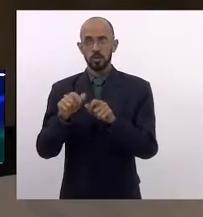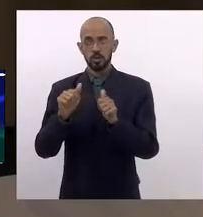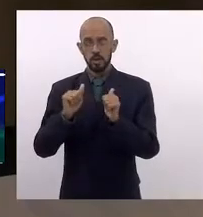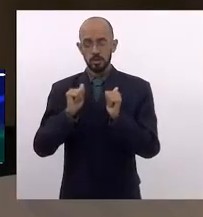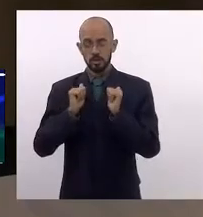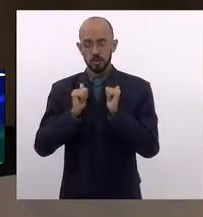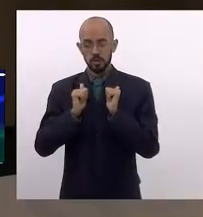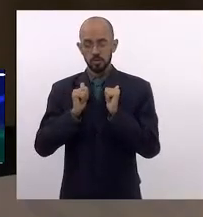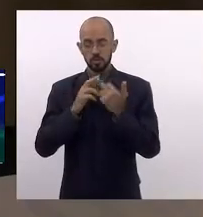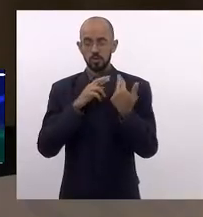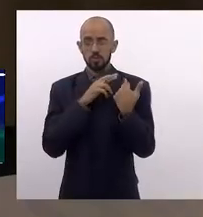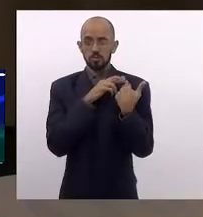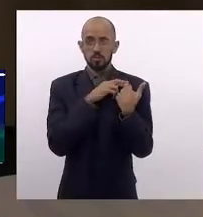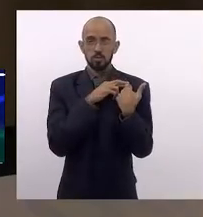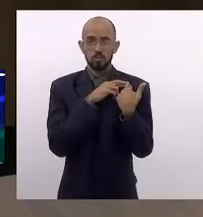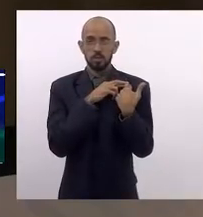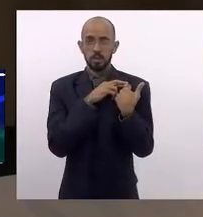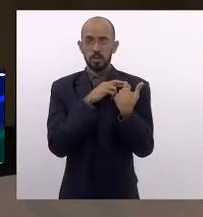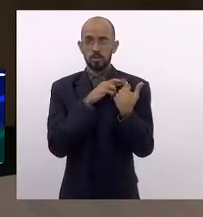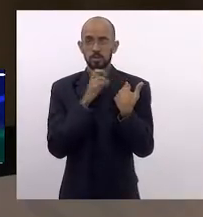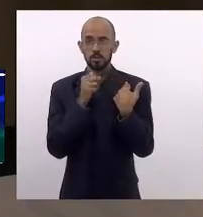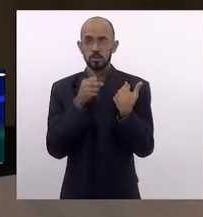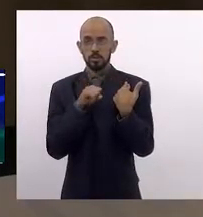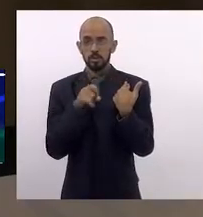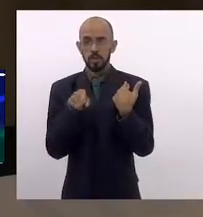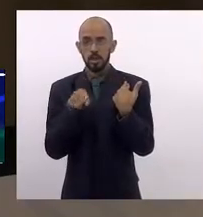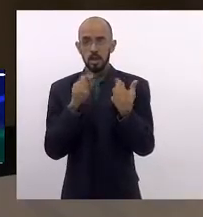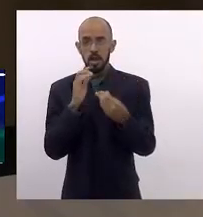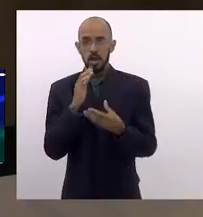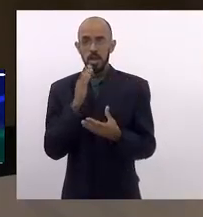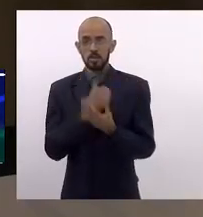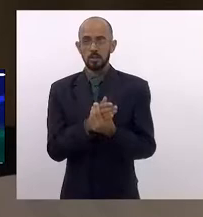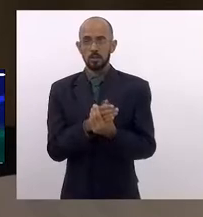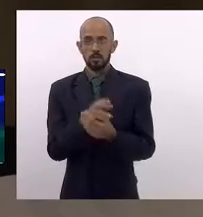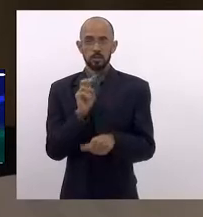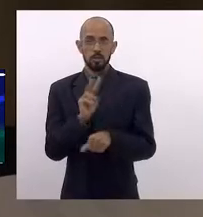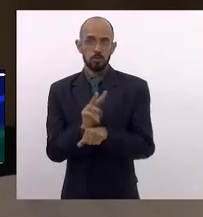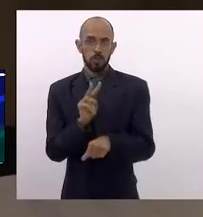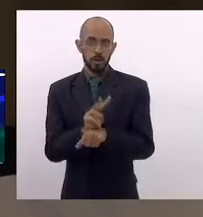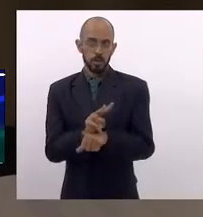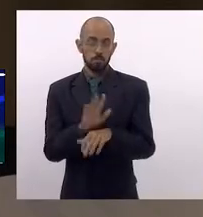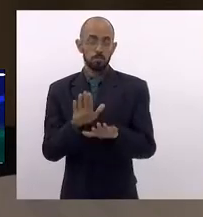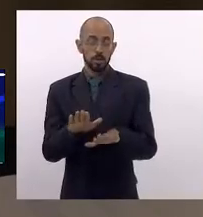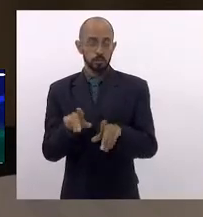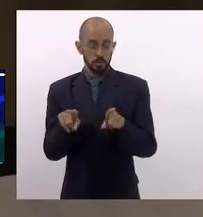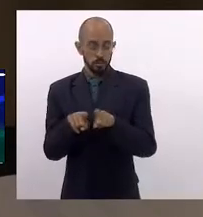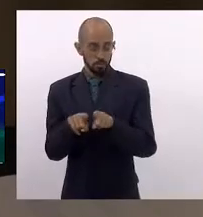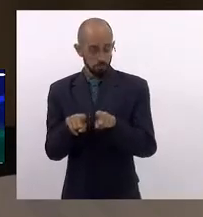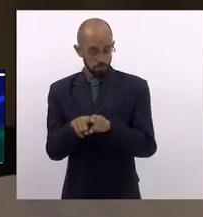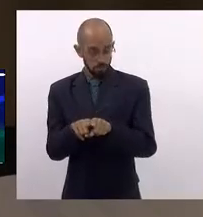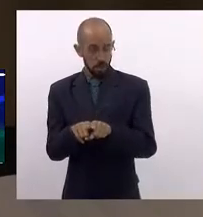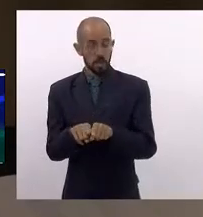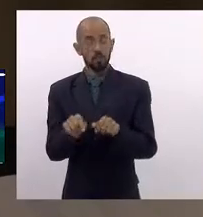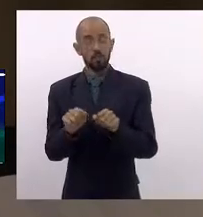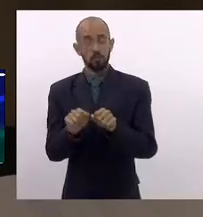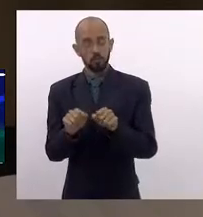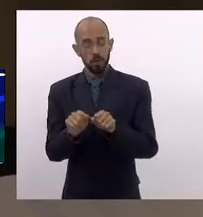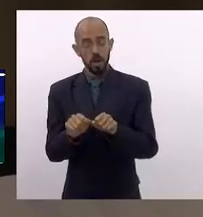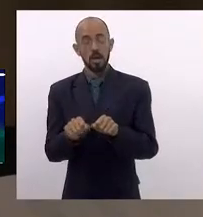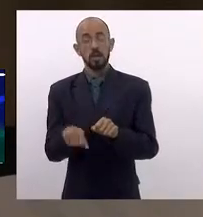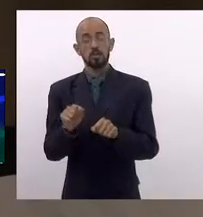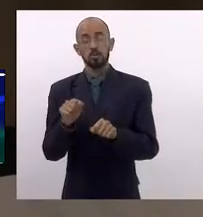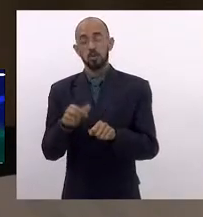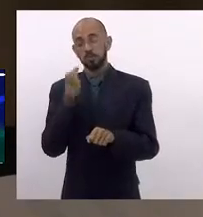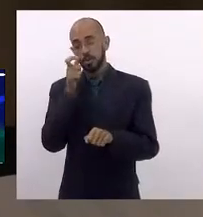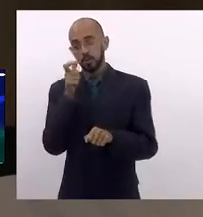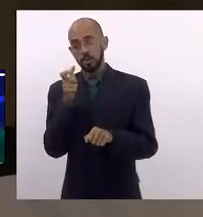isento de responsabilidades se a ação fosse temporária mas também faz a ressalva ou tecer é